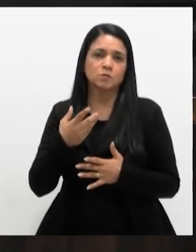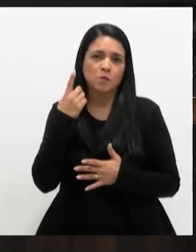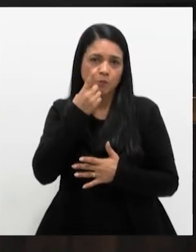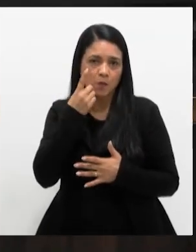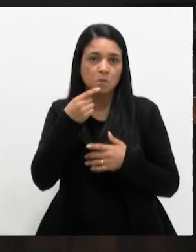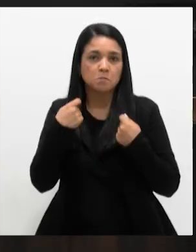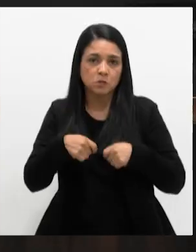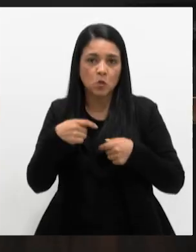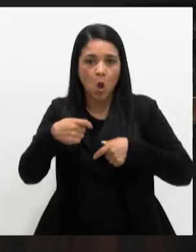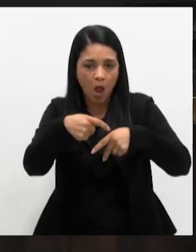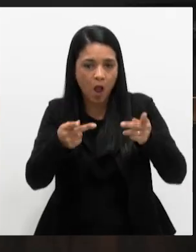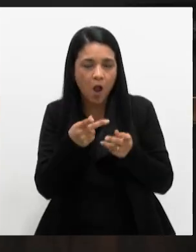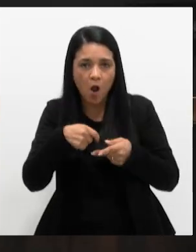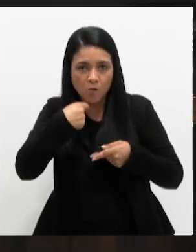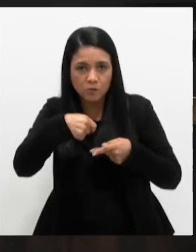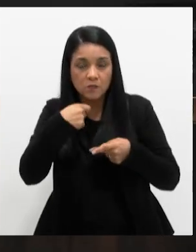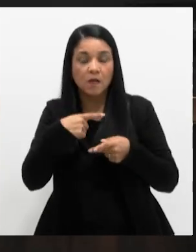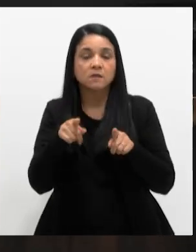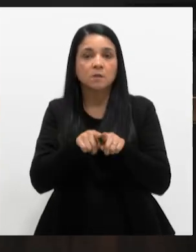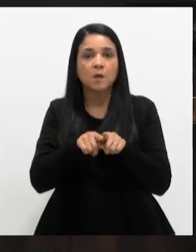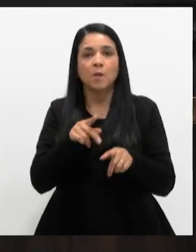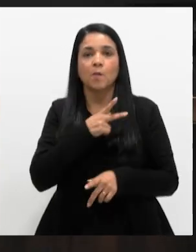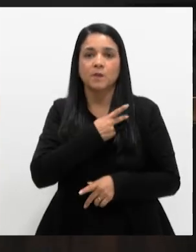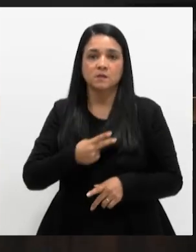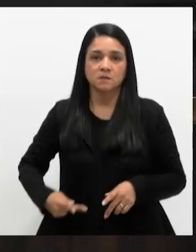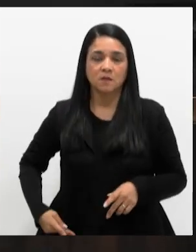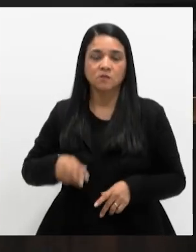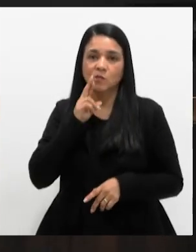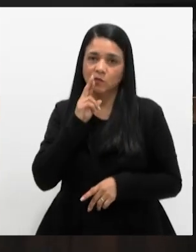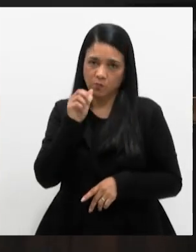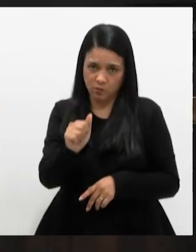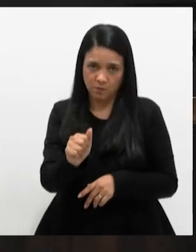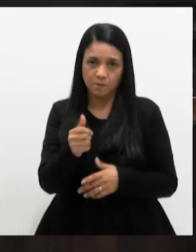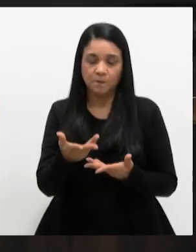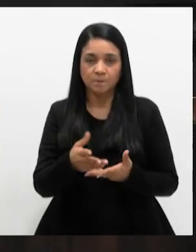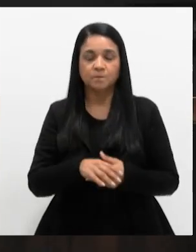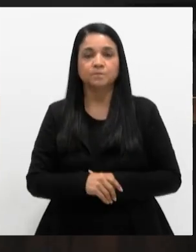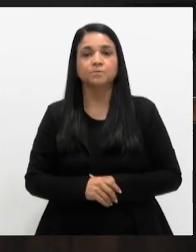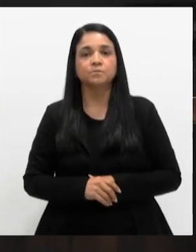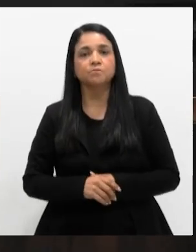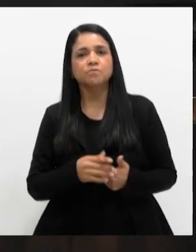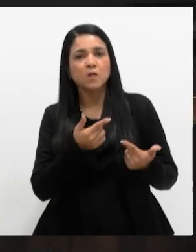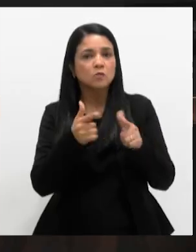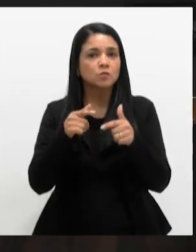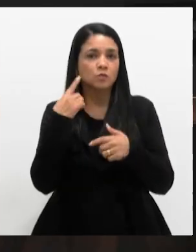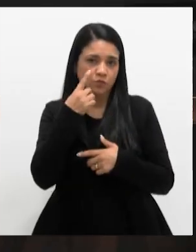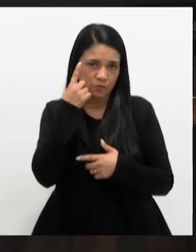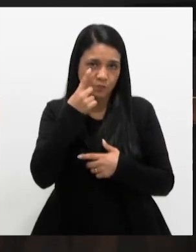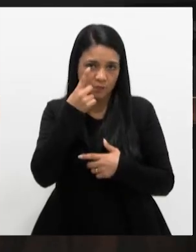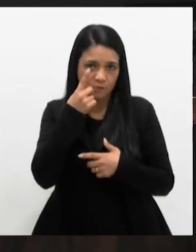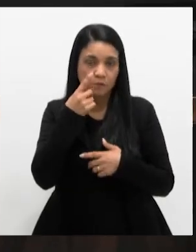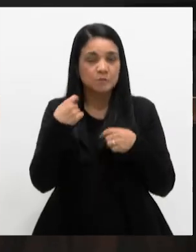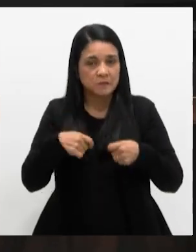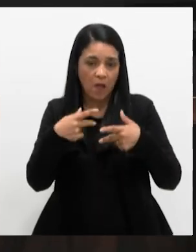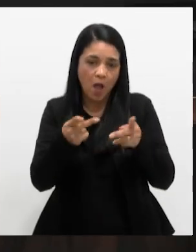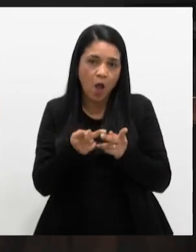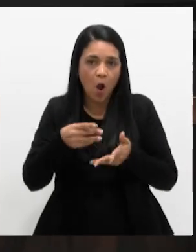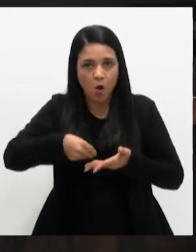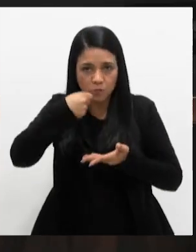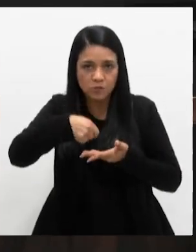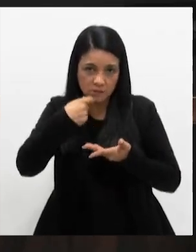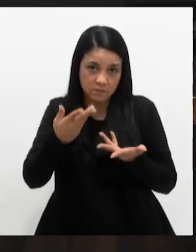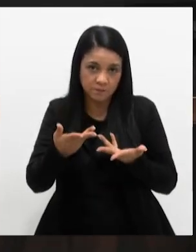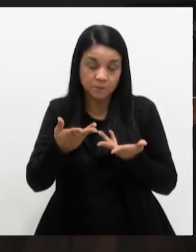ali, dentre eles o nosso presidente da CCJ, deputado Rodrigo Murim, e os demais colegas. Então, desde já, peço